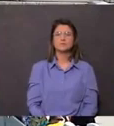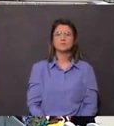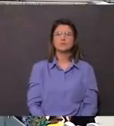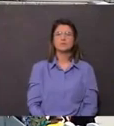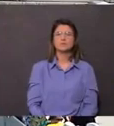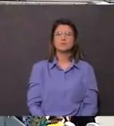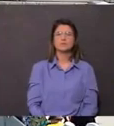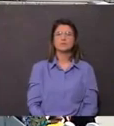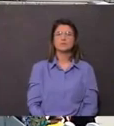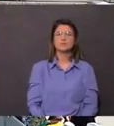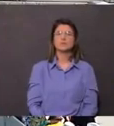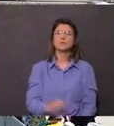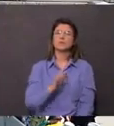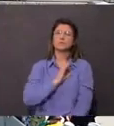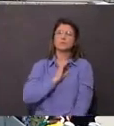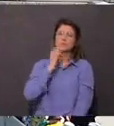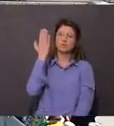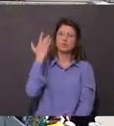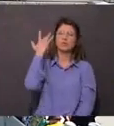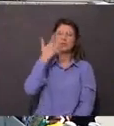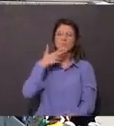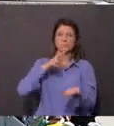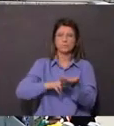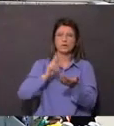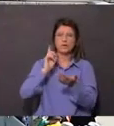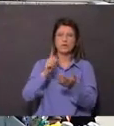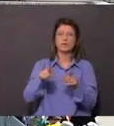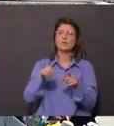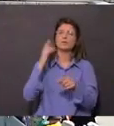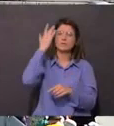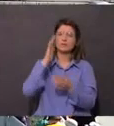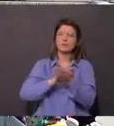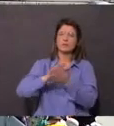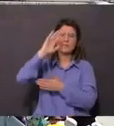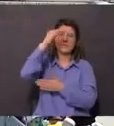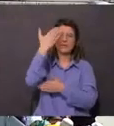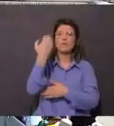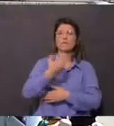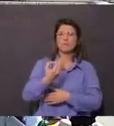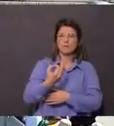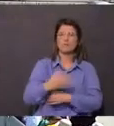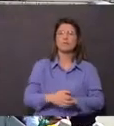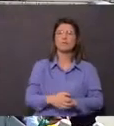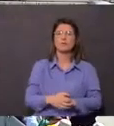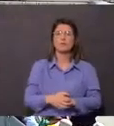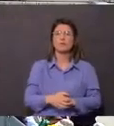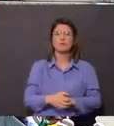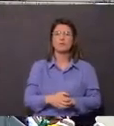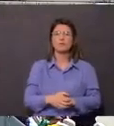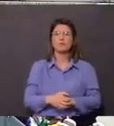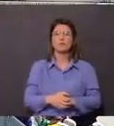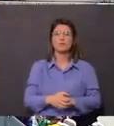Sanctus es Domine, fons omnis sanctitatis. Ec erga, dona quesumus, spiritus tui